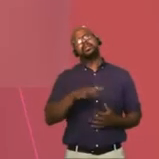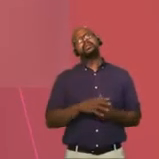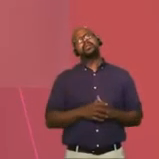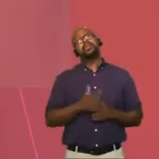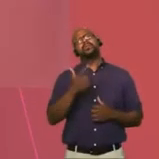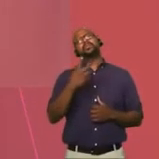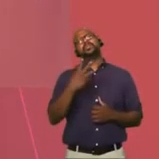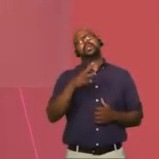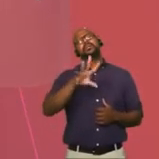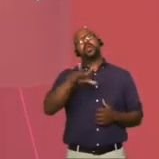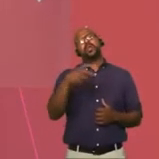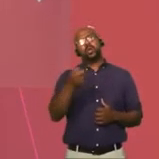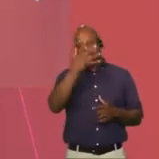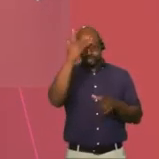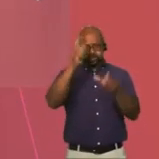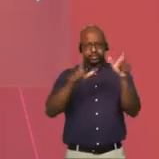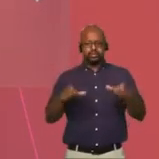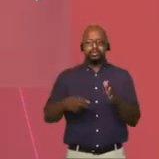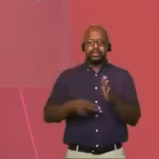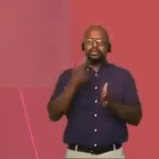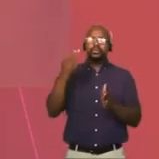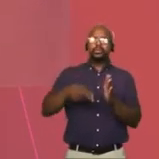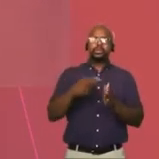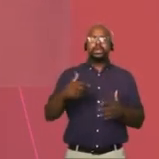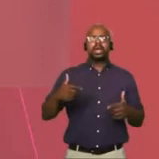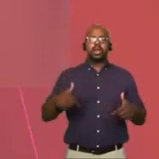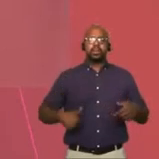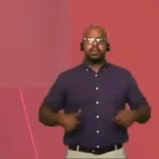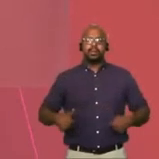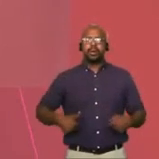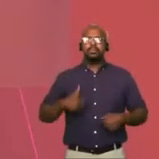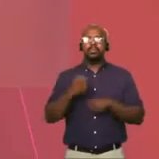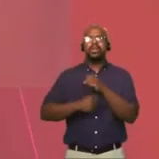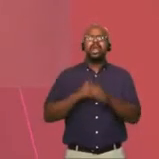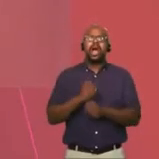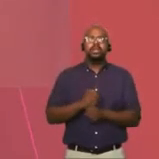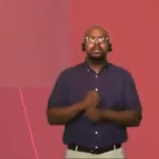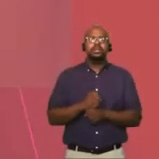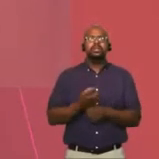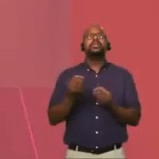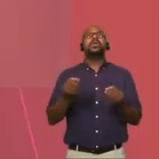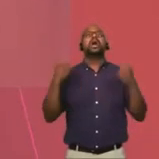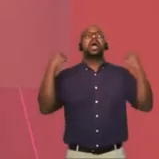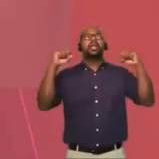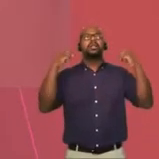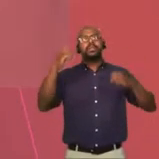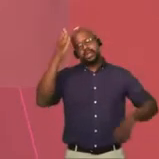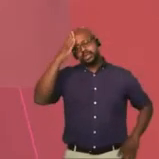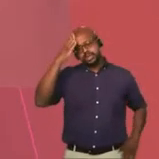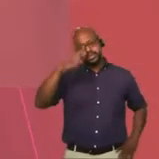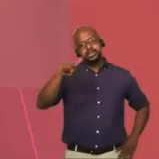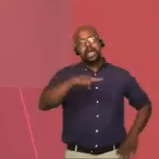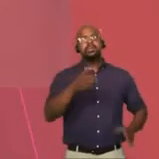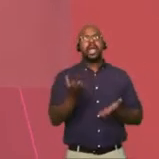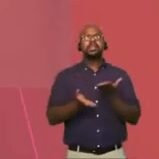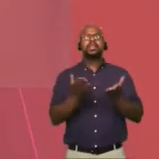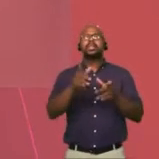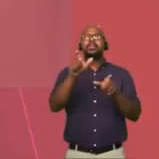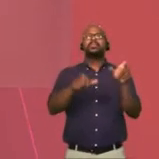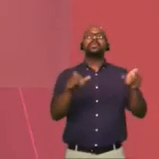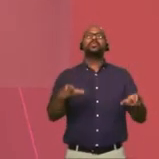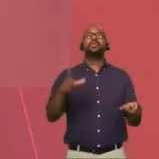23 milhões de pessoas que fazem cirurgia bariátrica por ano Qual é a academia que sabe atender